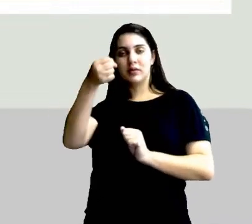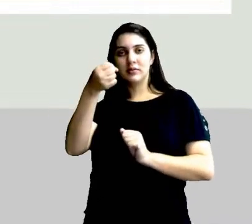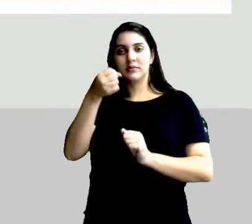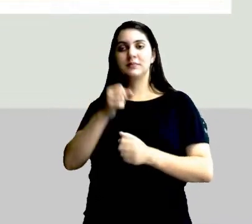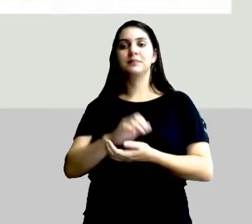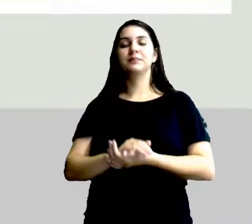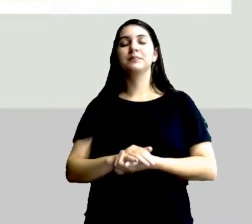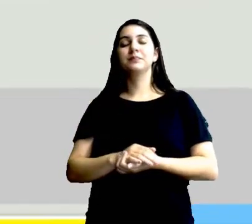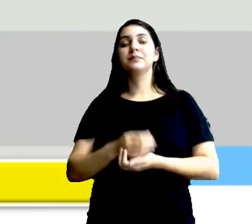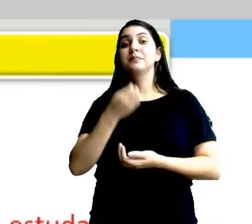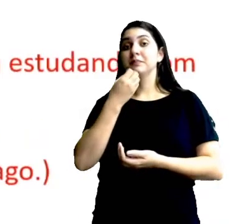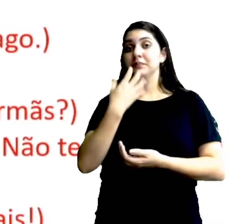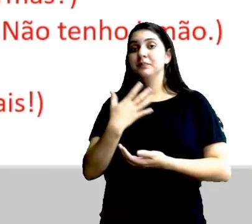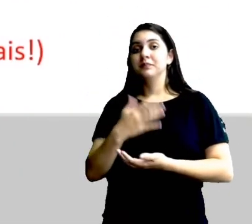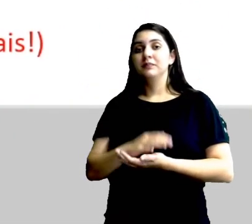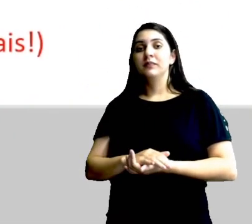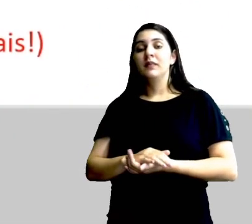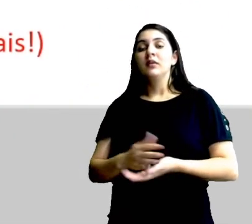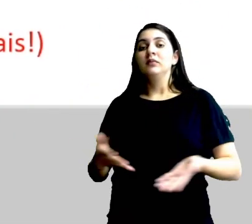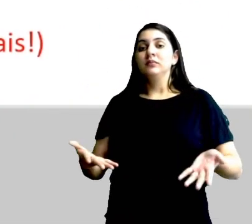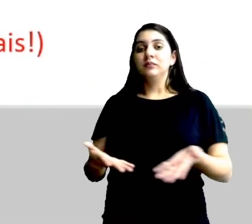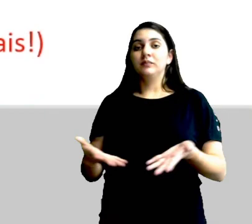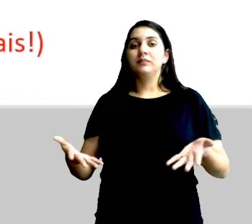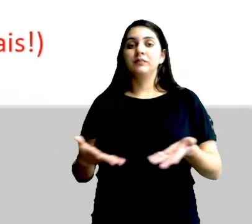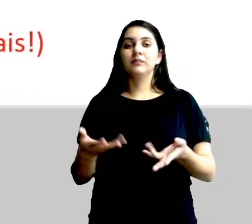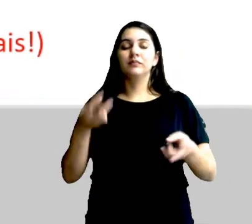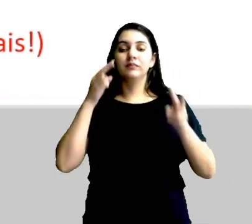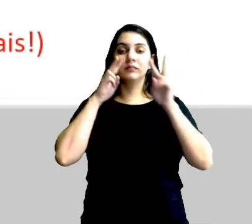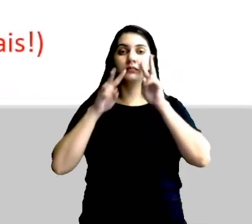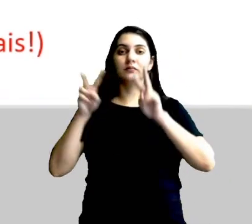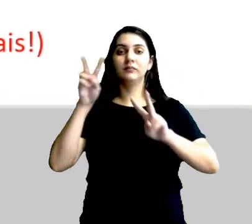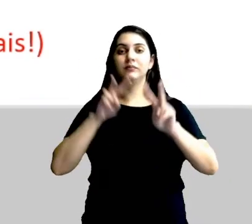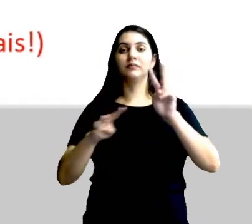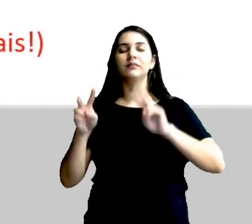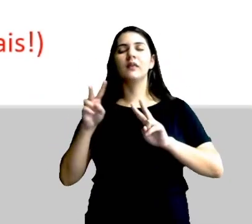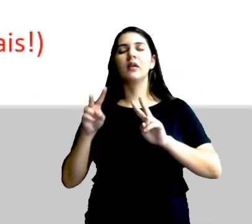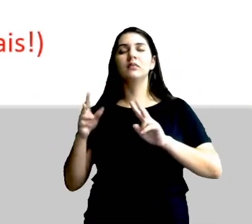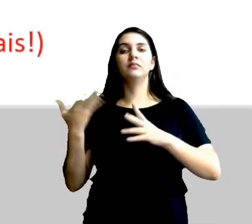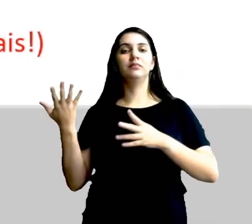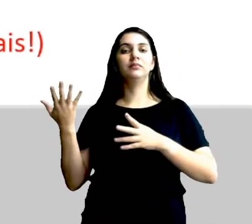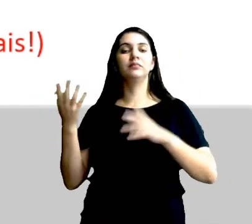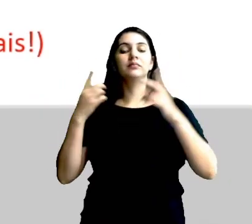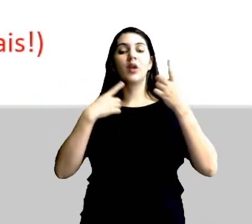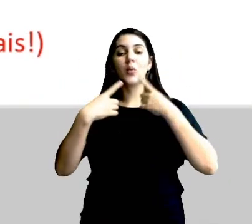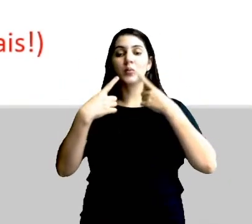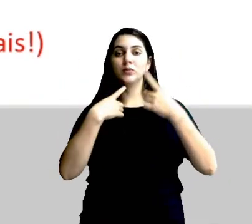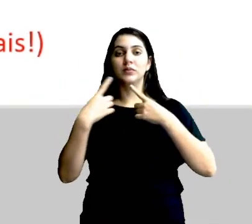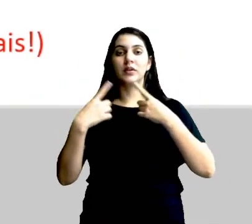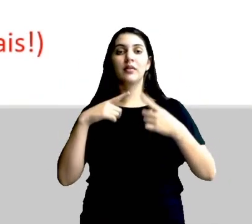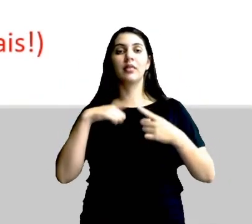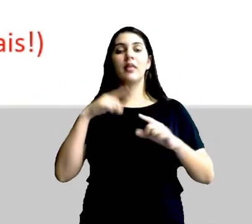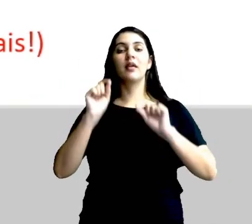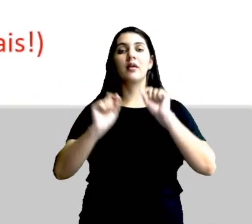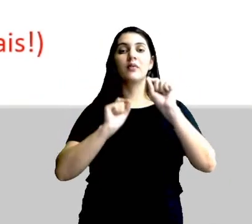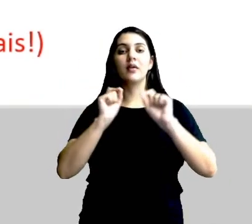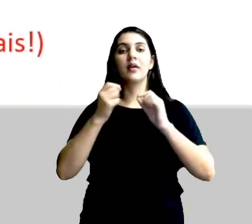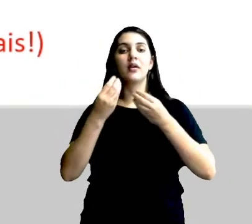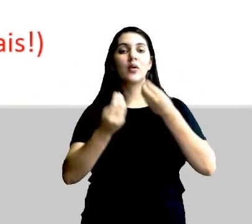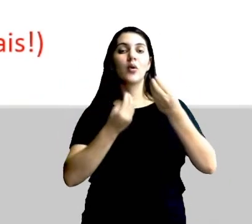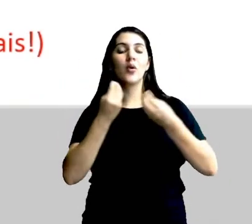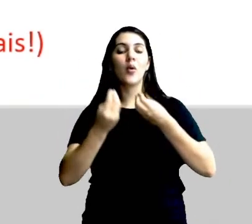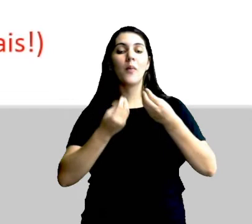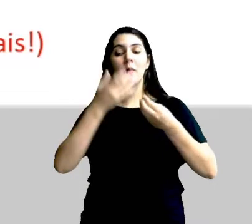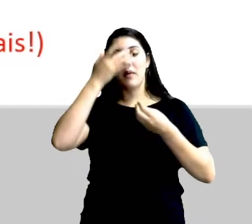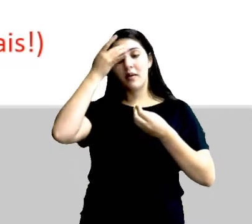S. Bom, agora, observa bem esse diálogo, que nele aí a gente tem